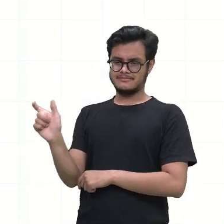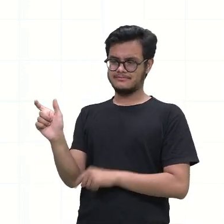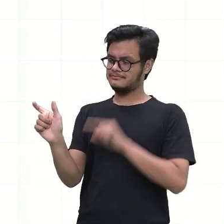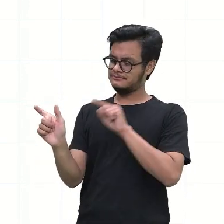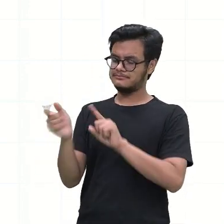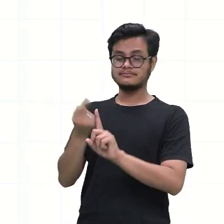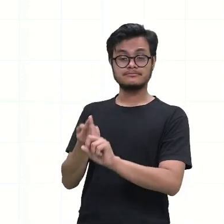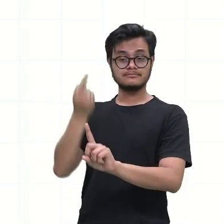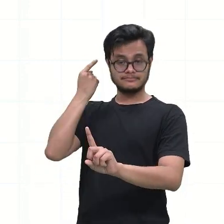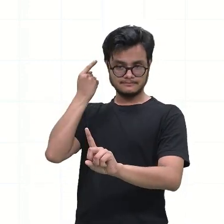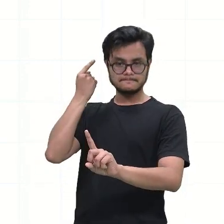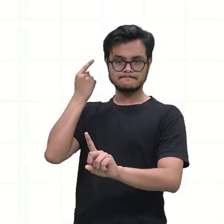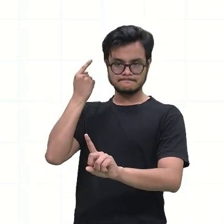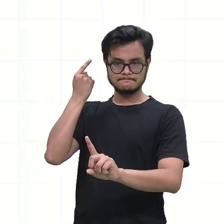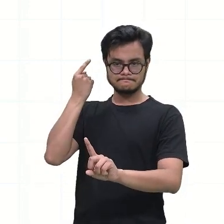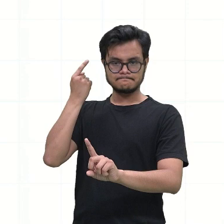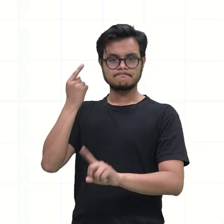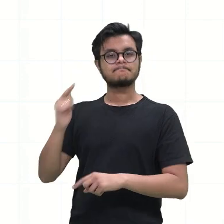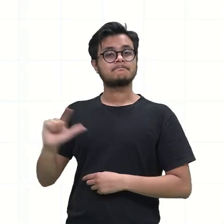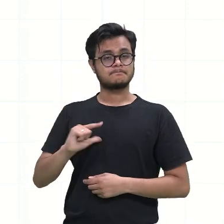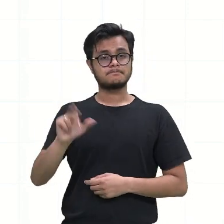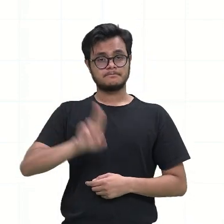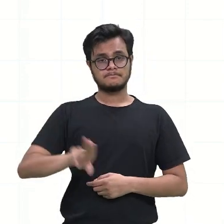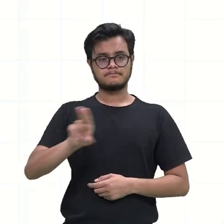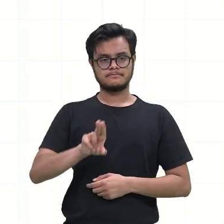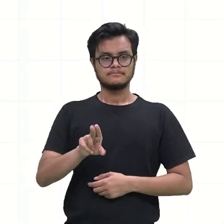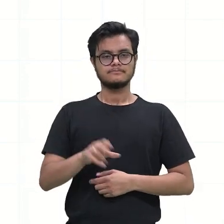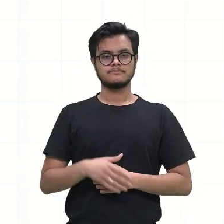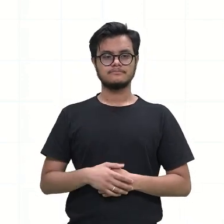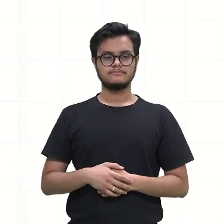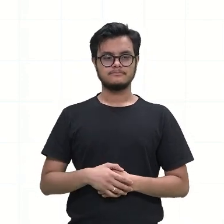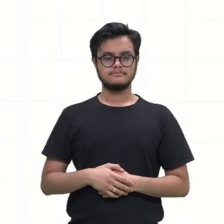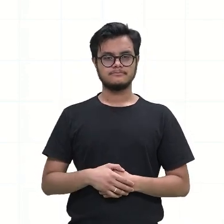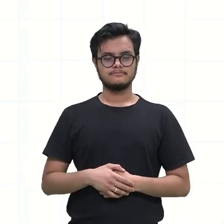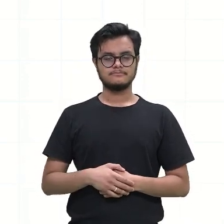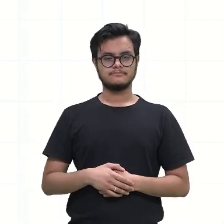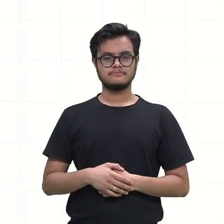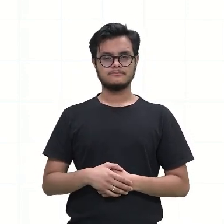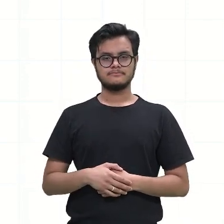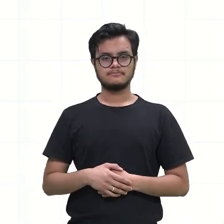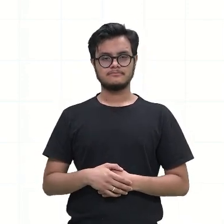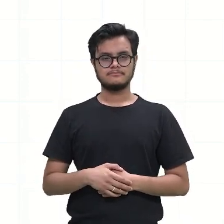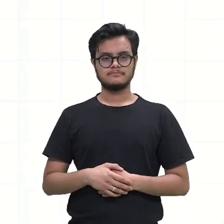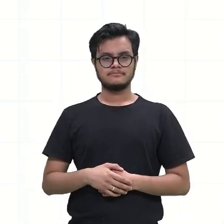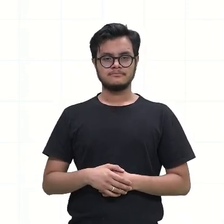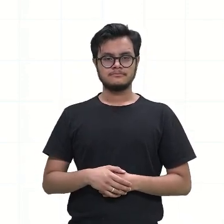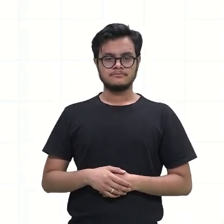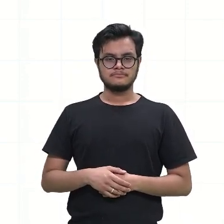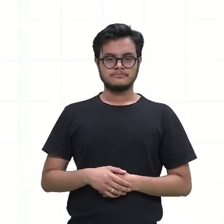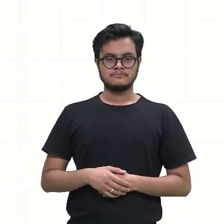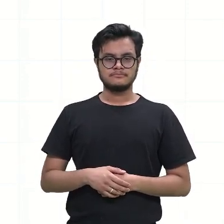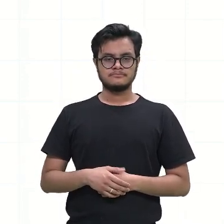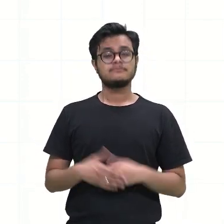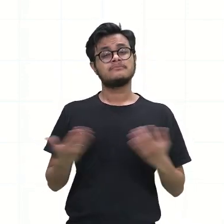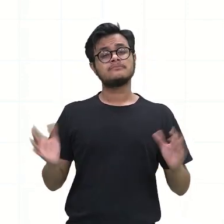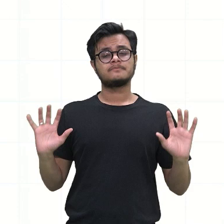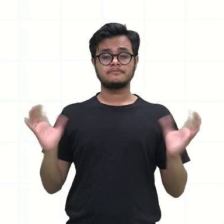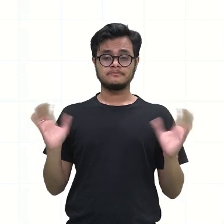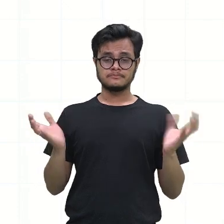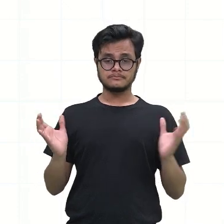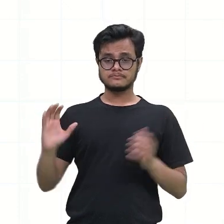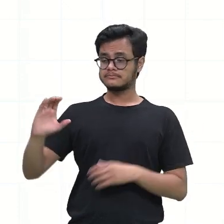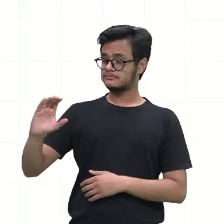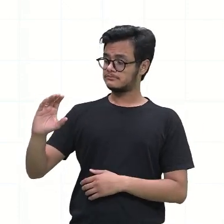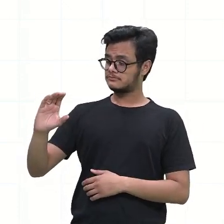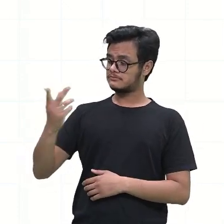este verão, choveu pouquíssimo. Passado, no pretérito. Ok? Notem aí que o